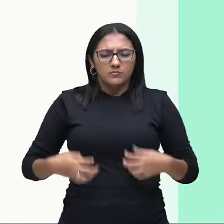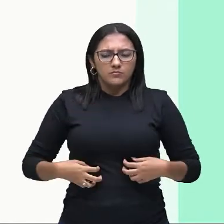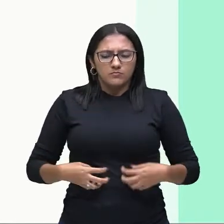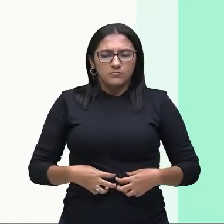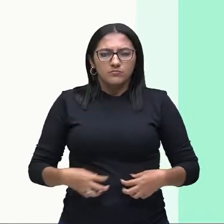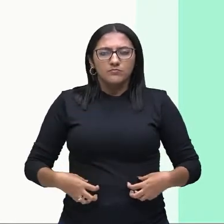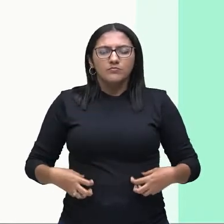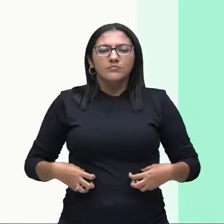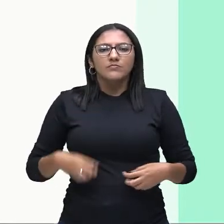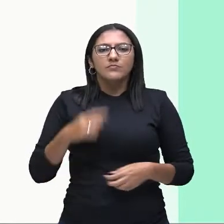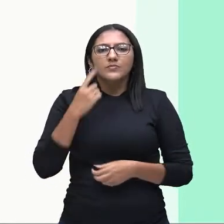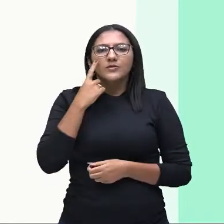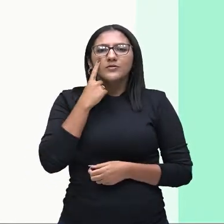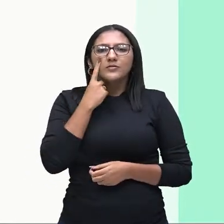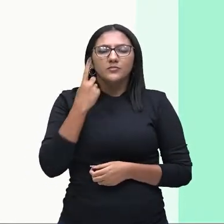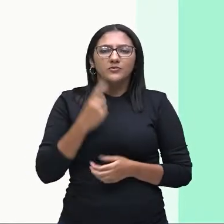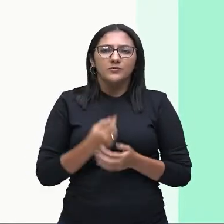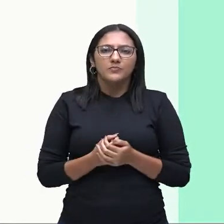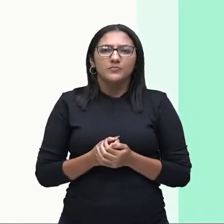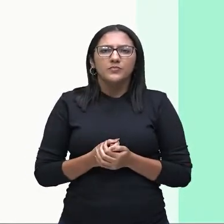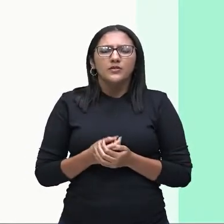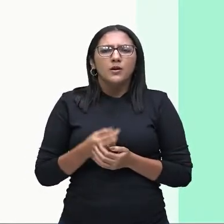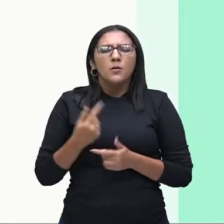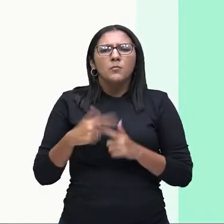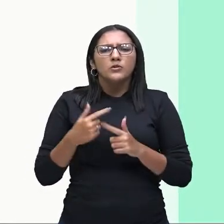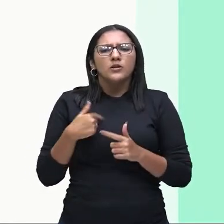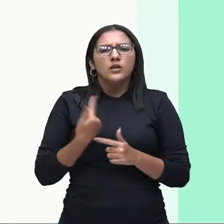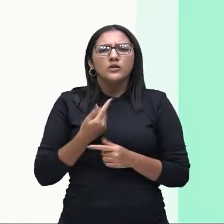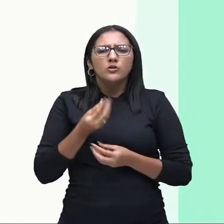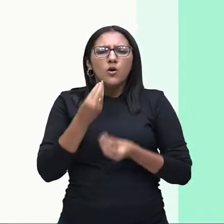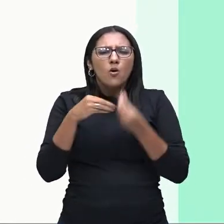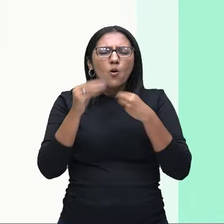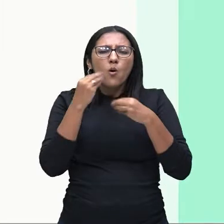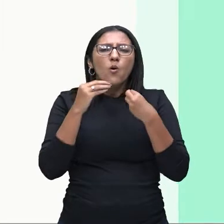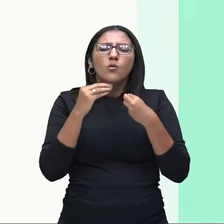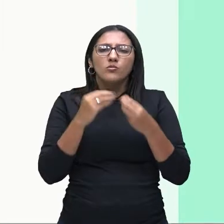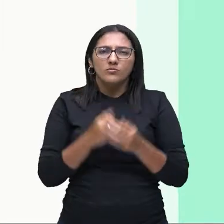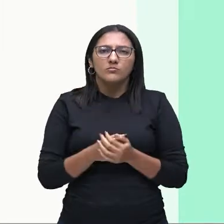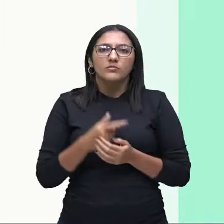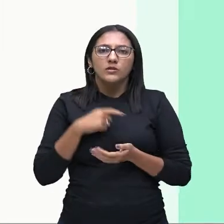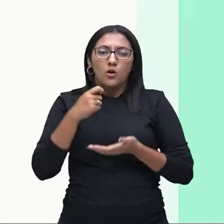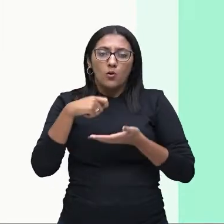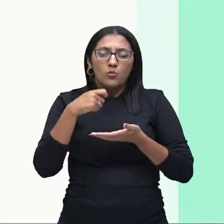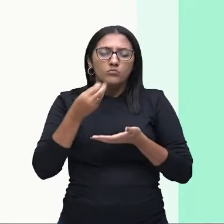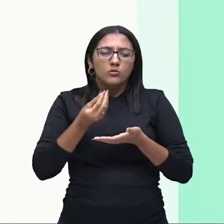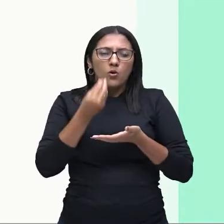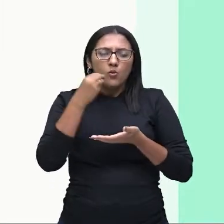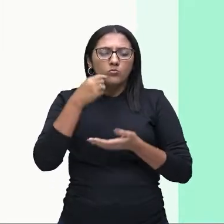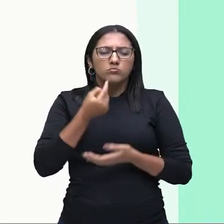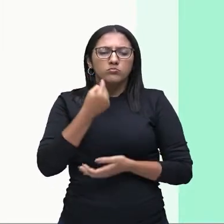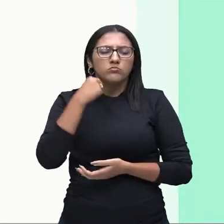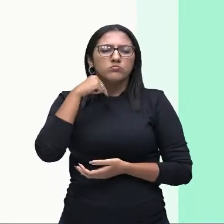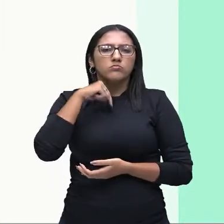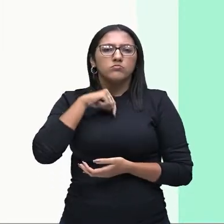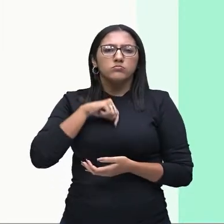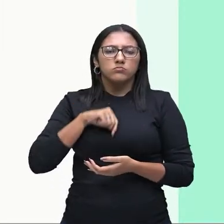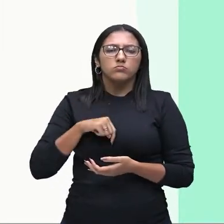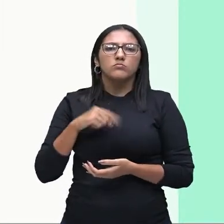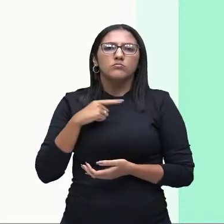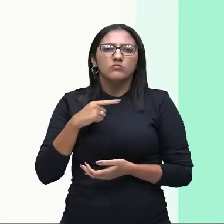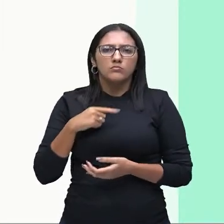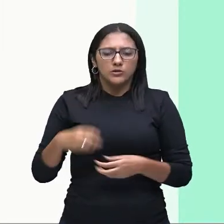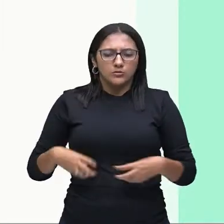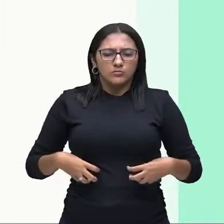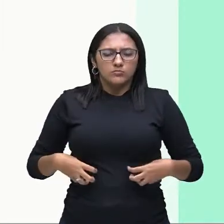digestório. Então, a gente come para obter nutrientes, né? Então, o alimento vai chegar nesses órgãos, esses órgãos eles